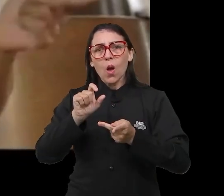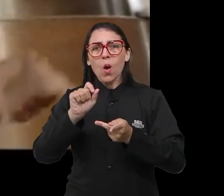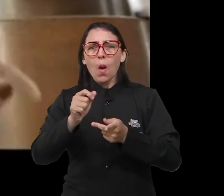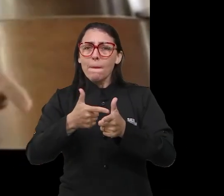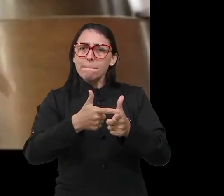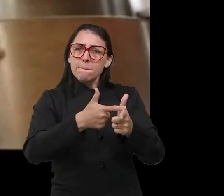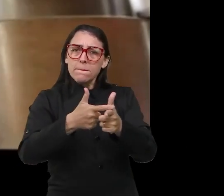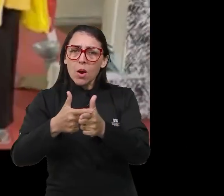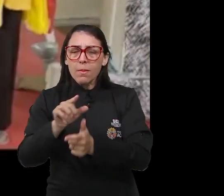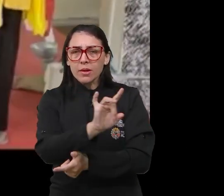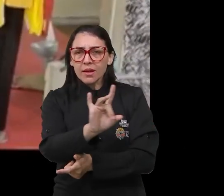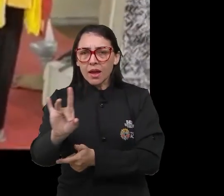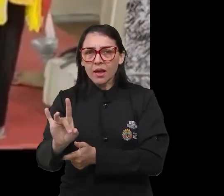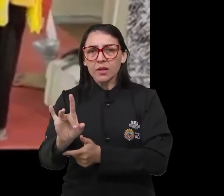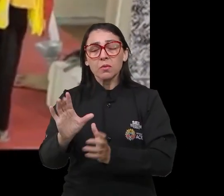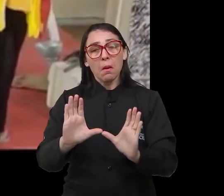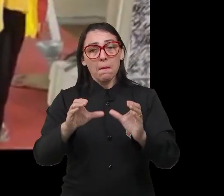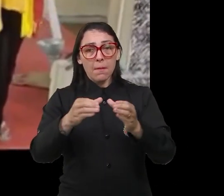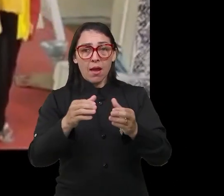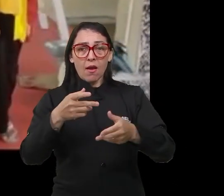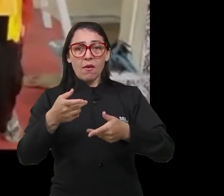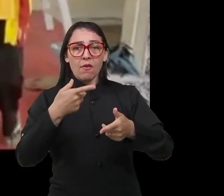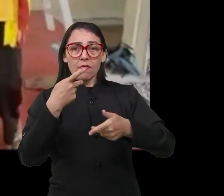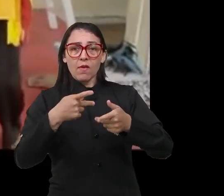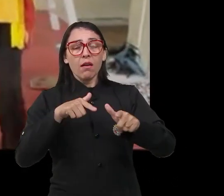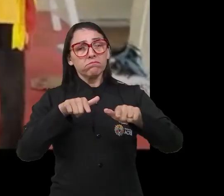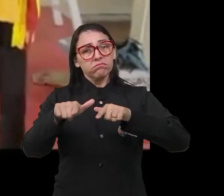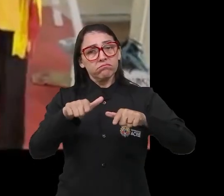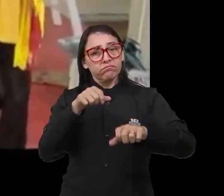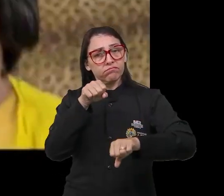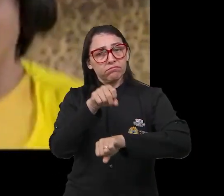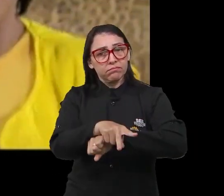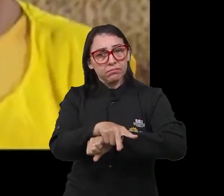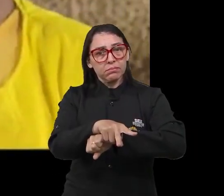problema de cada um. A peça falou sobre trabalho, sobre o mercado de trabalho.